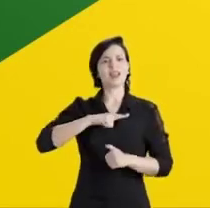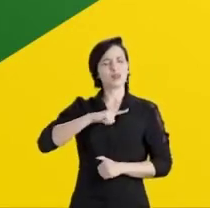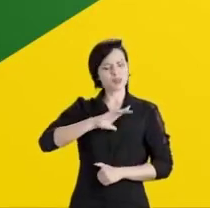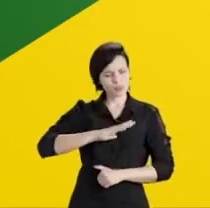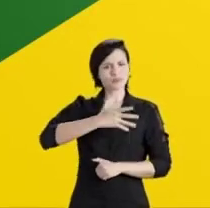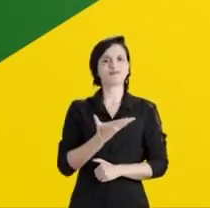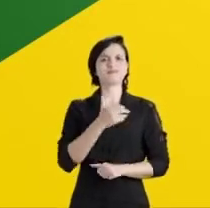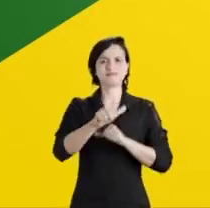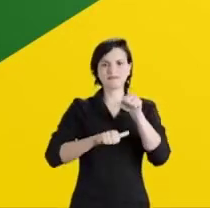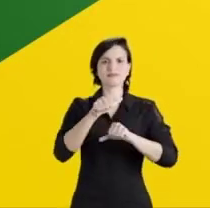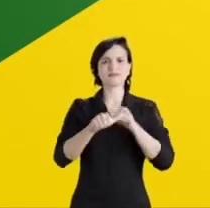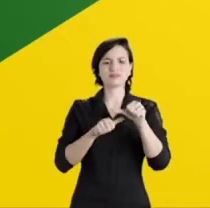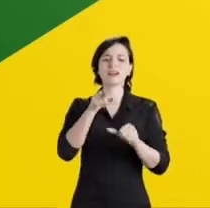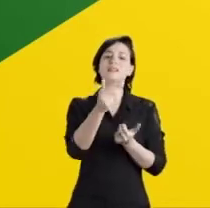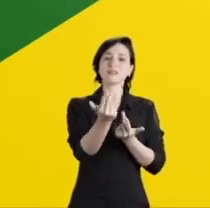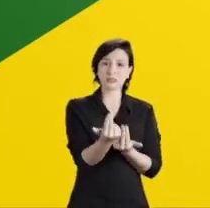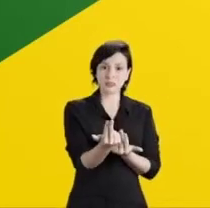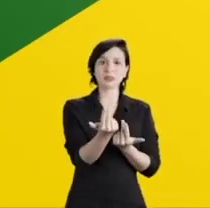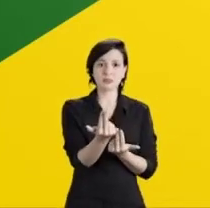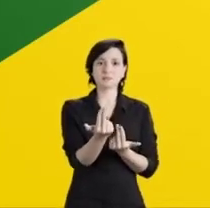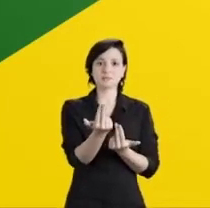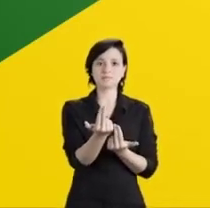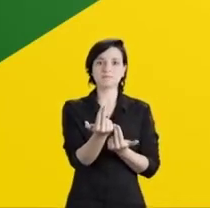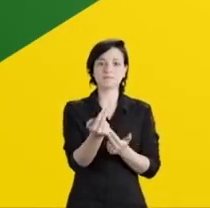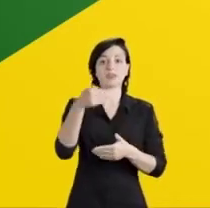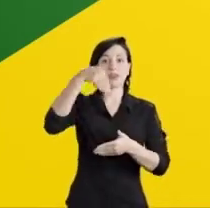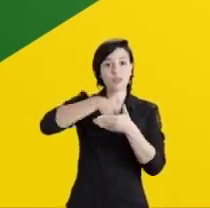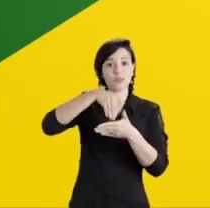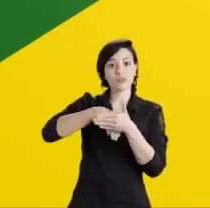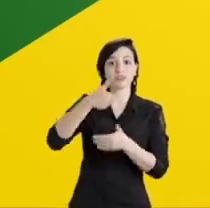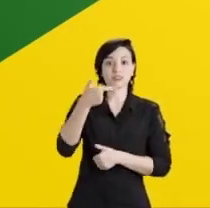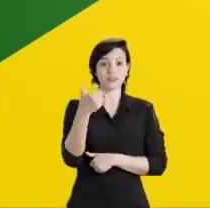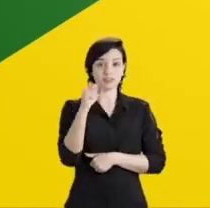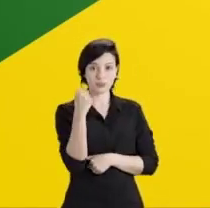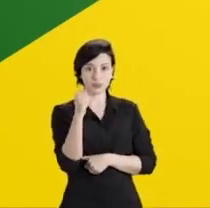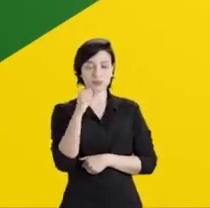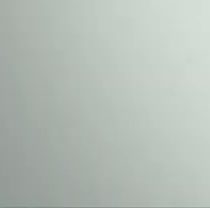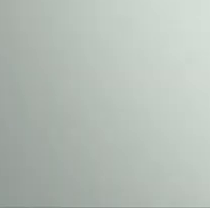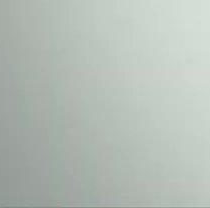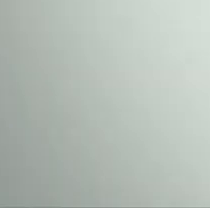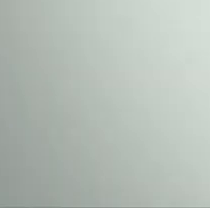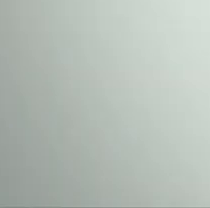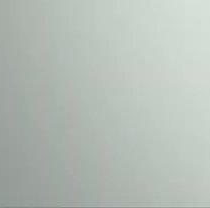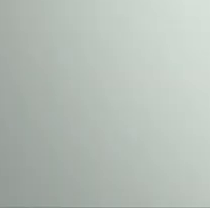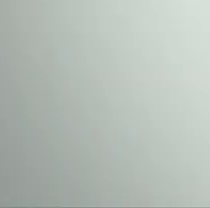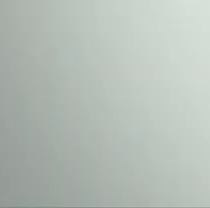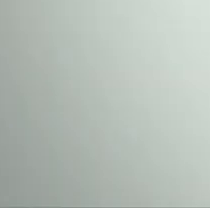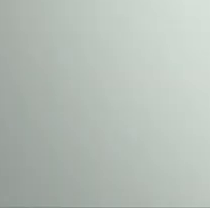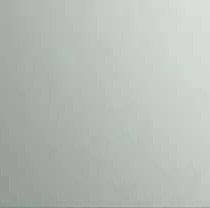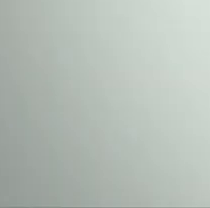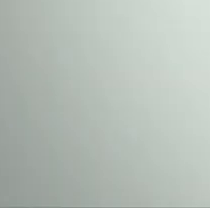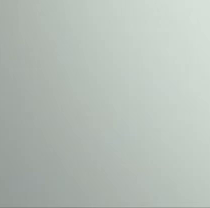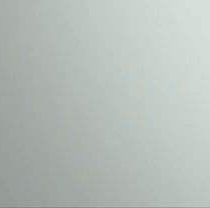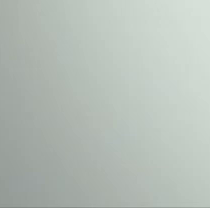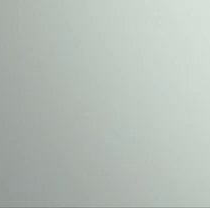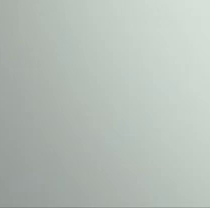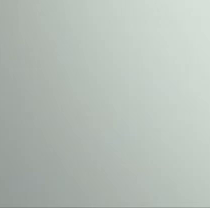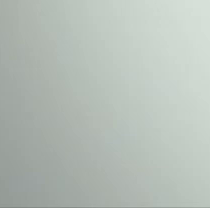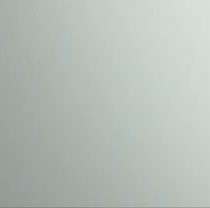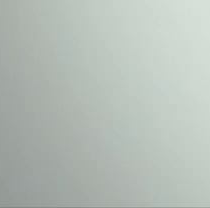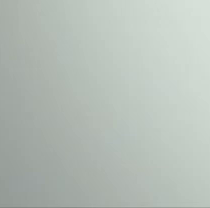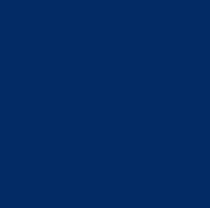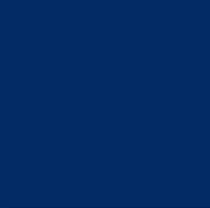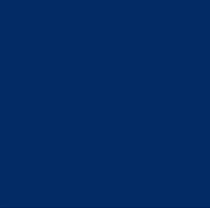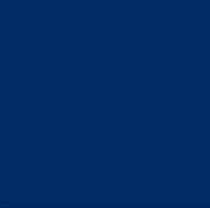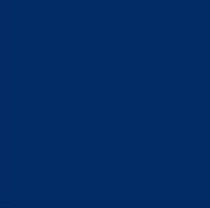também. Brasil acima de tudo, Deus acima de todos. Coronel Hélio, 28. Tem que ter coragem pra mudar.